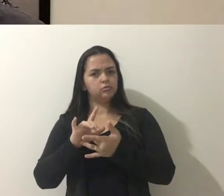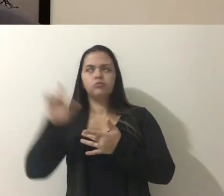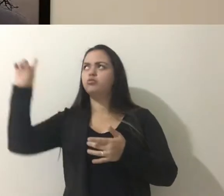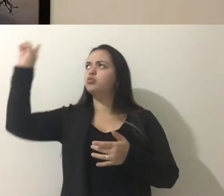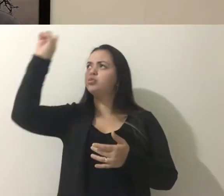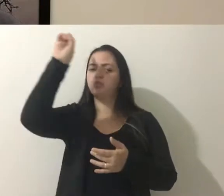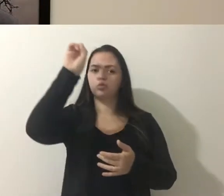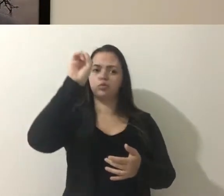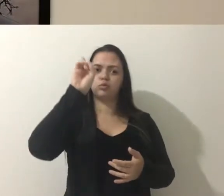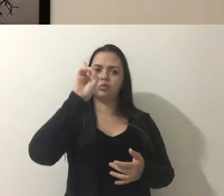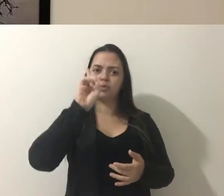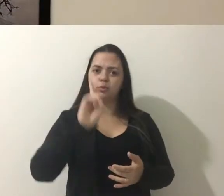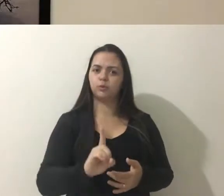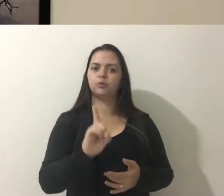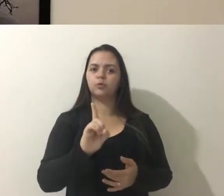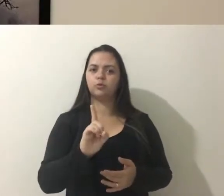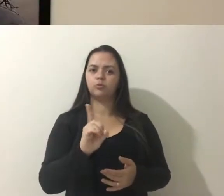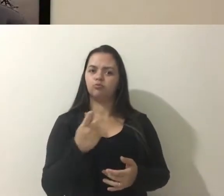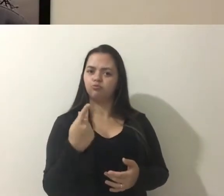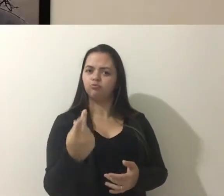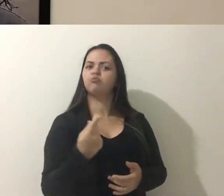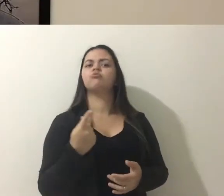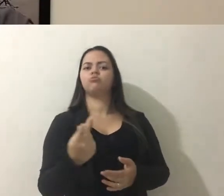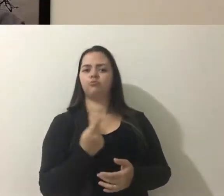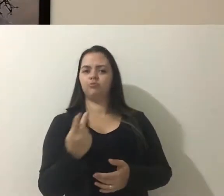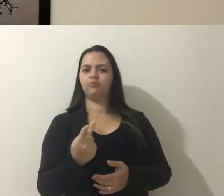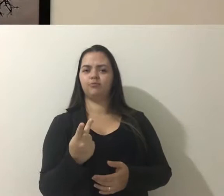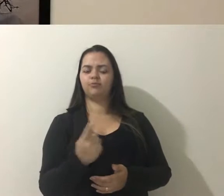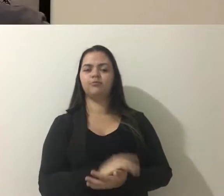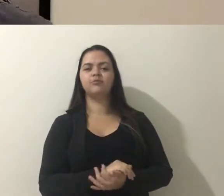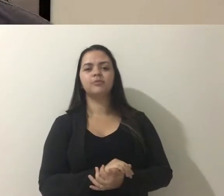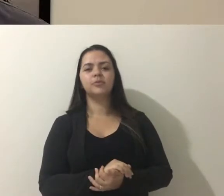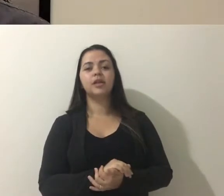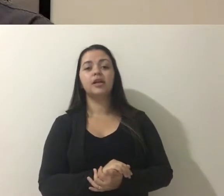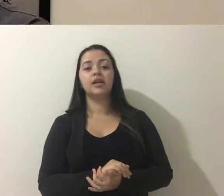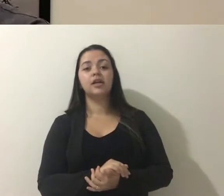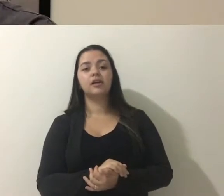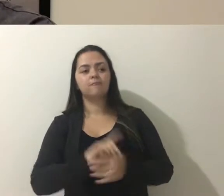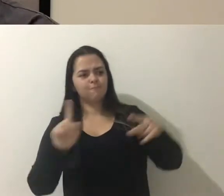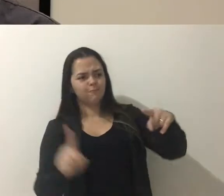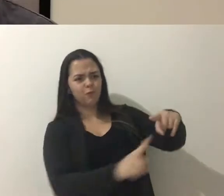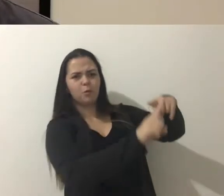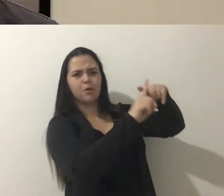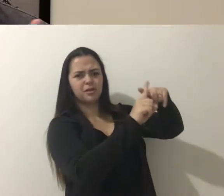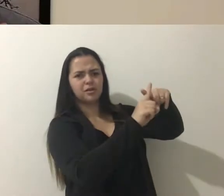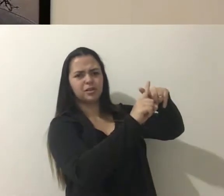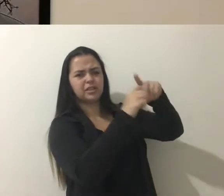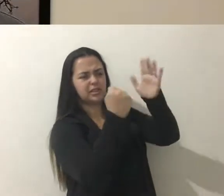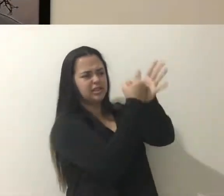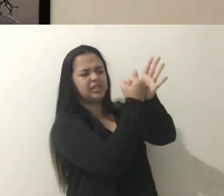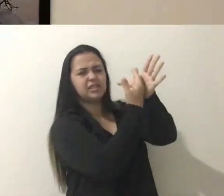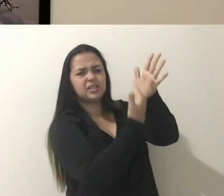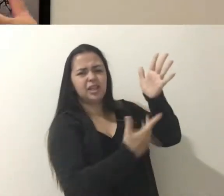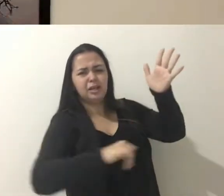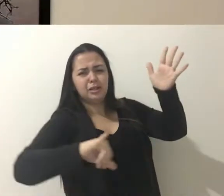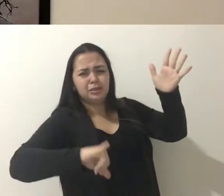até nós, aquele que veio a mim e a você, aquele que foi para a cruz, foi crucificado,